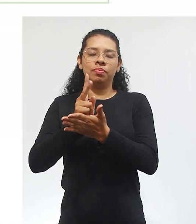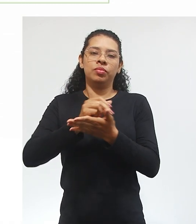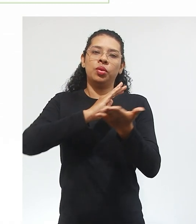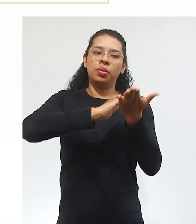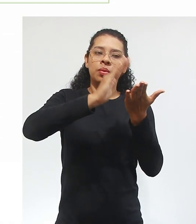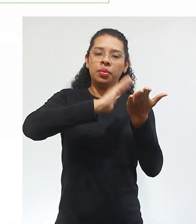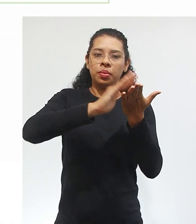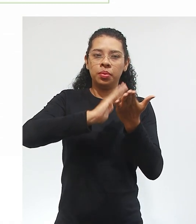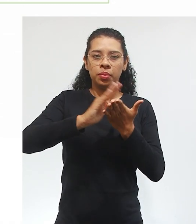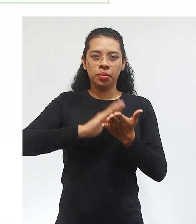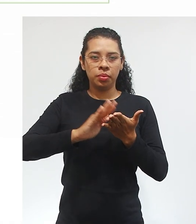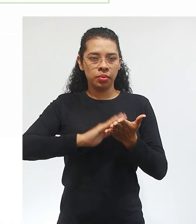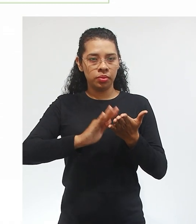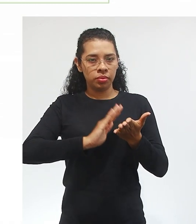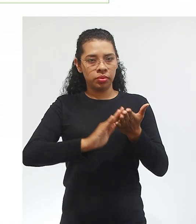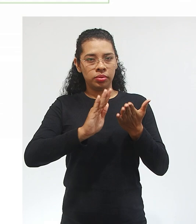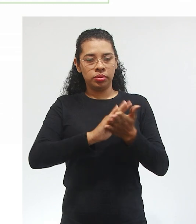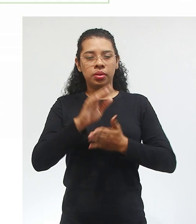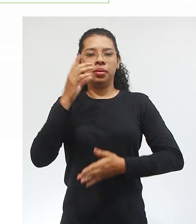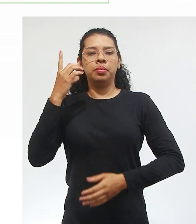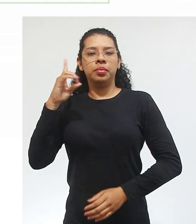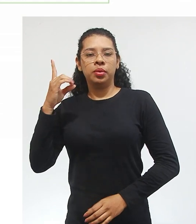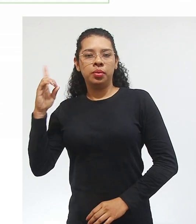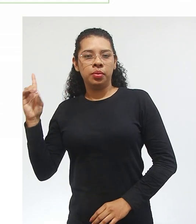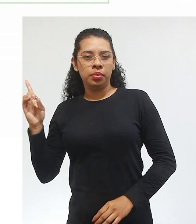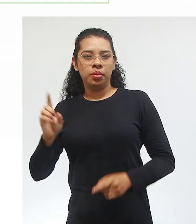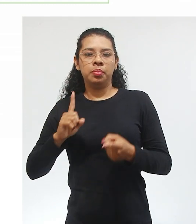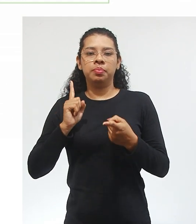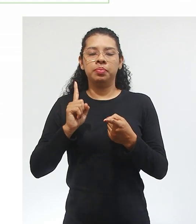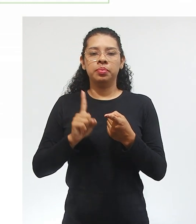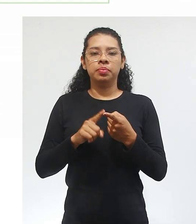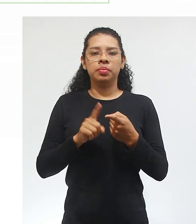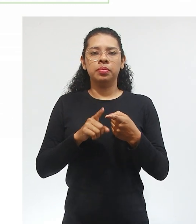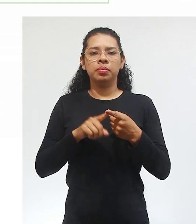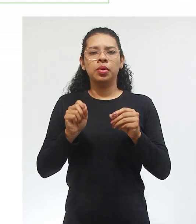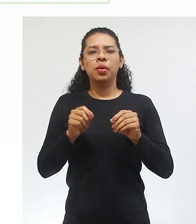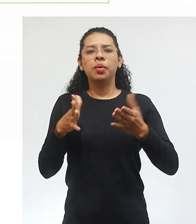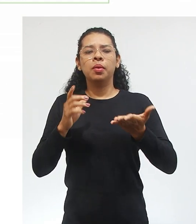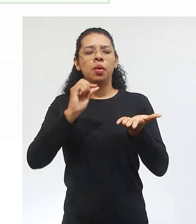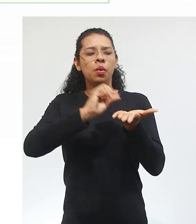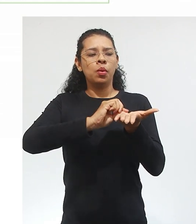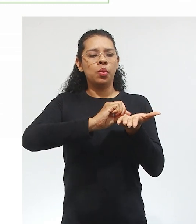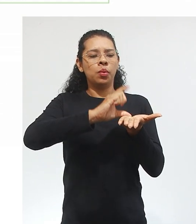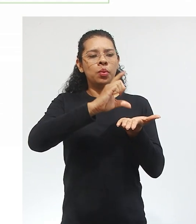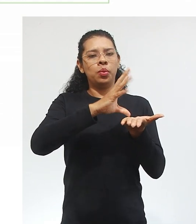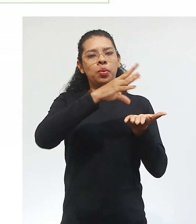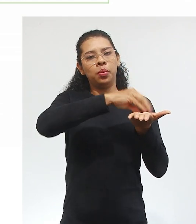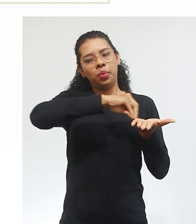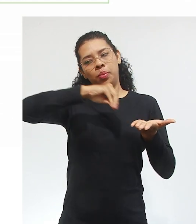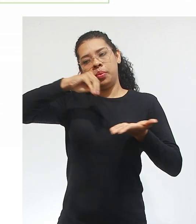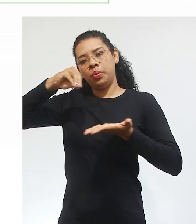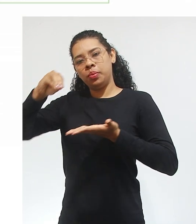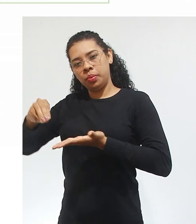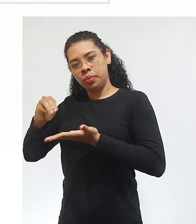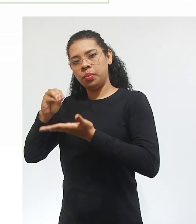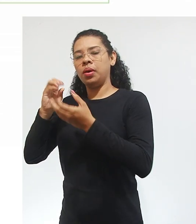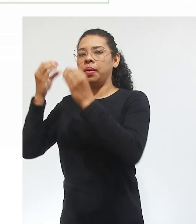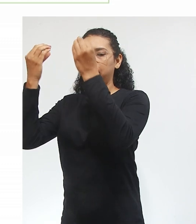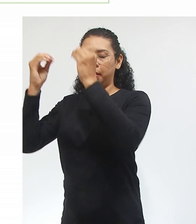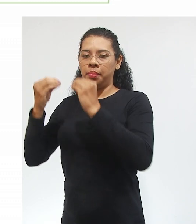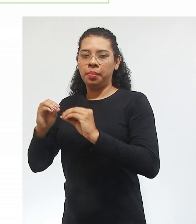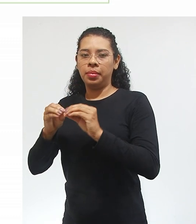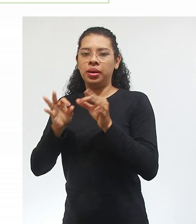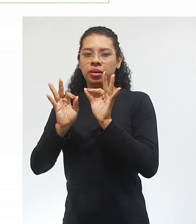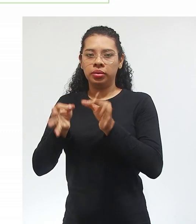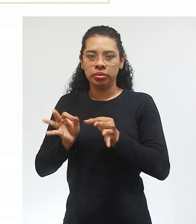débito. Então já lanço a despesa aqui a débito e, consequentemente, da onde vai sair esse dinheiro? Do meu caixa.